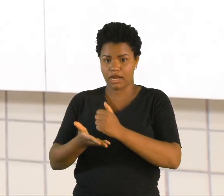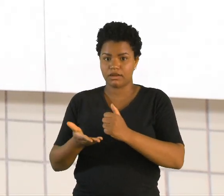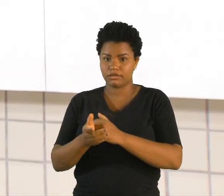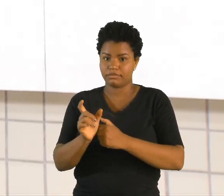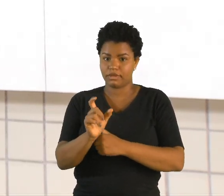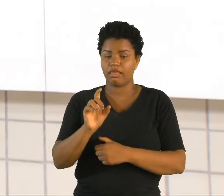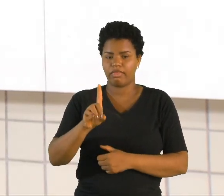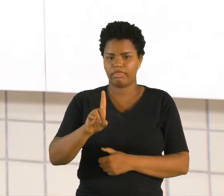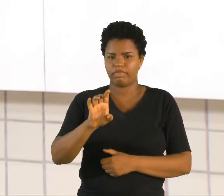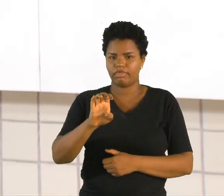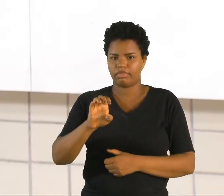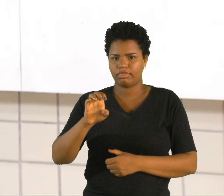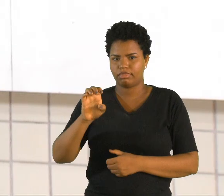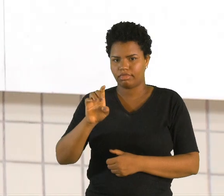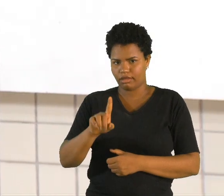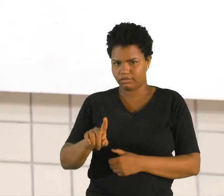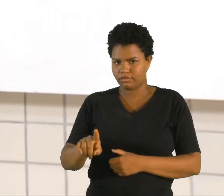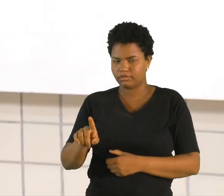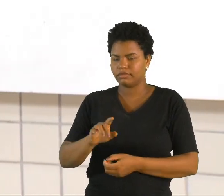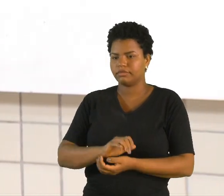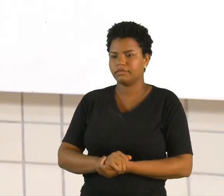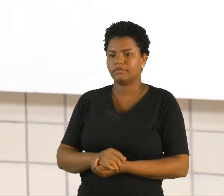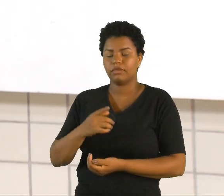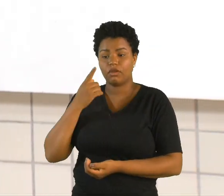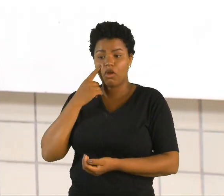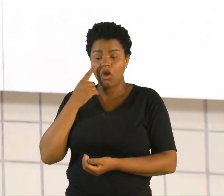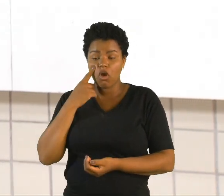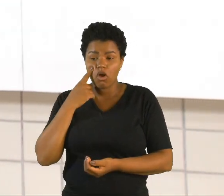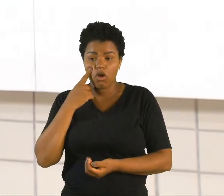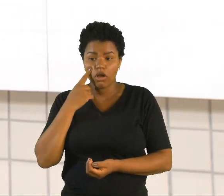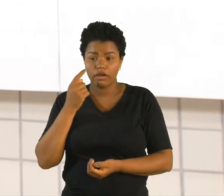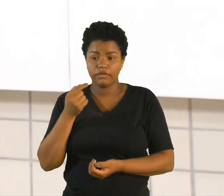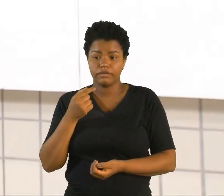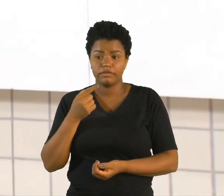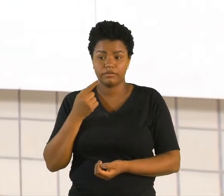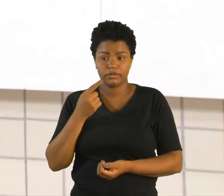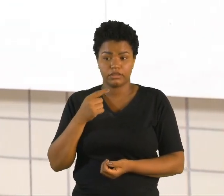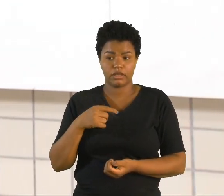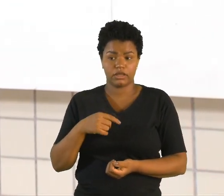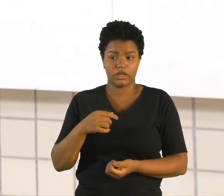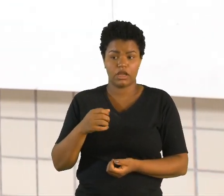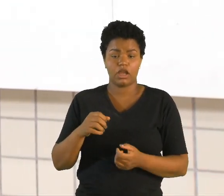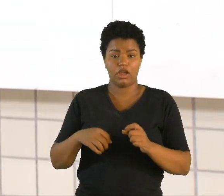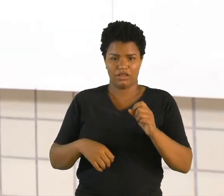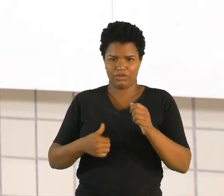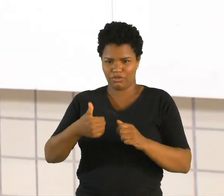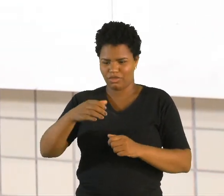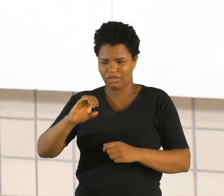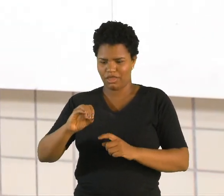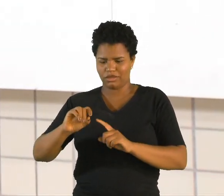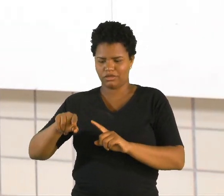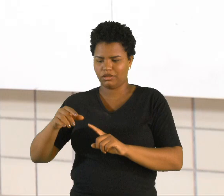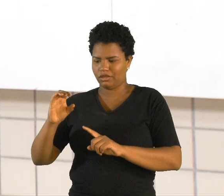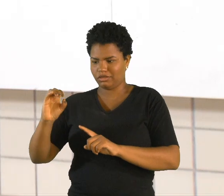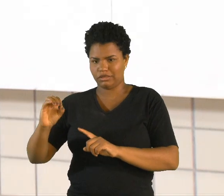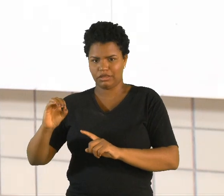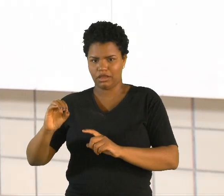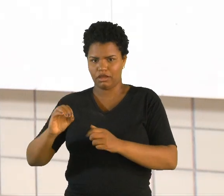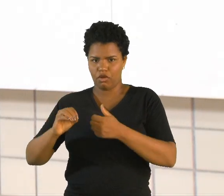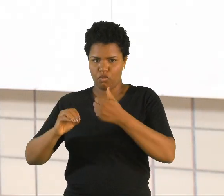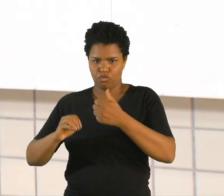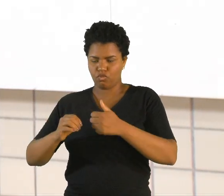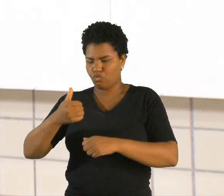do 1 no 10? Olha só, 1. Quantos números tem depois da vírgula? 1. Então, eu